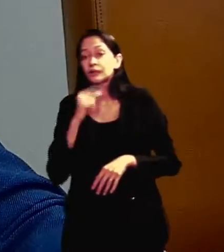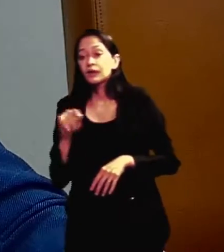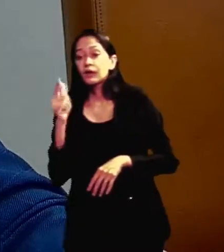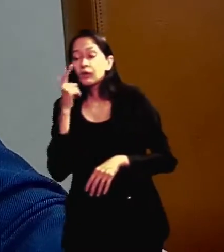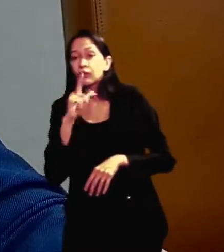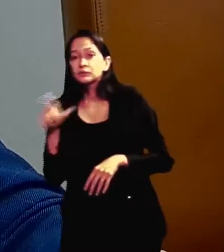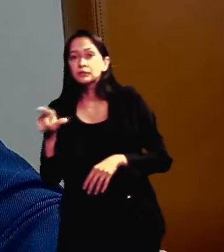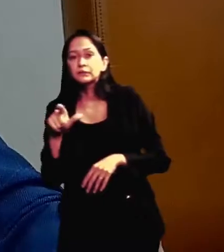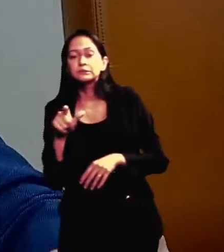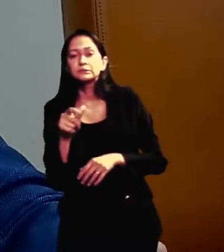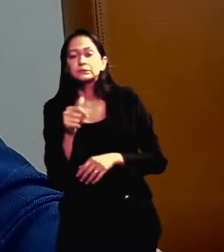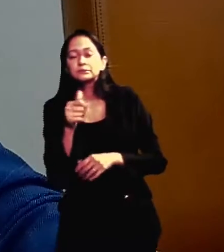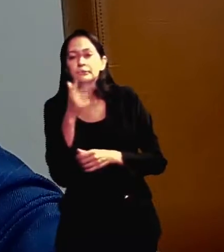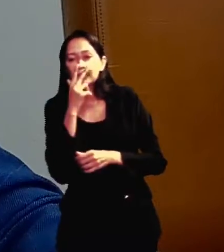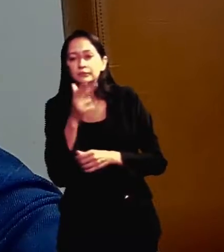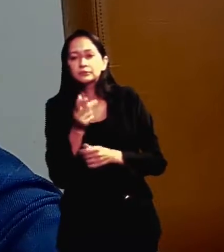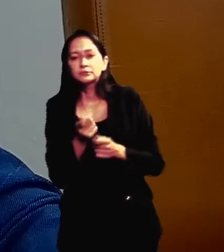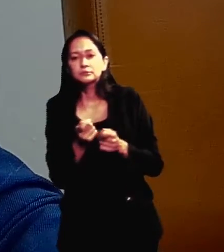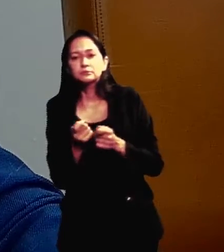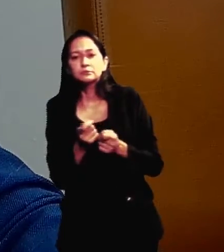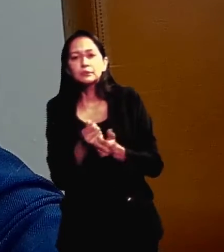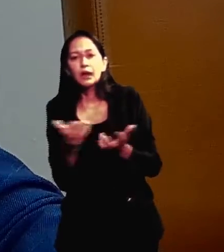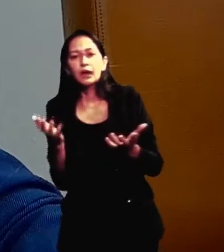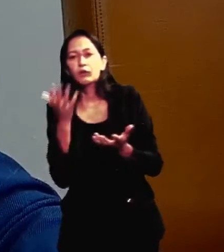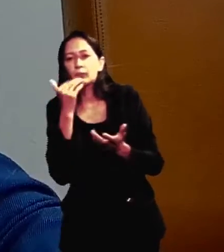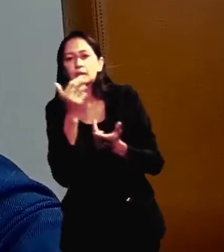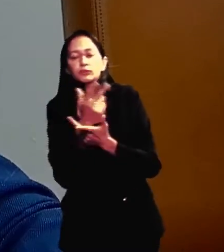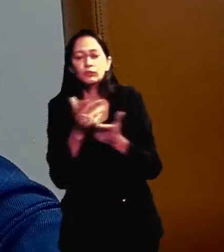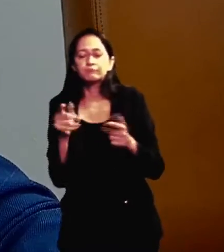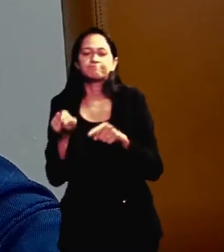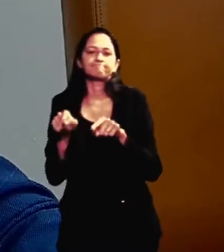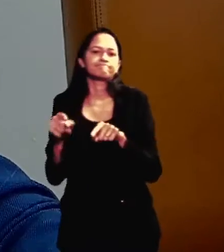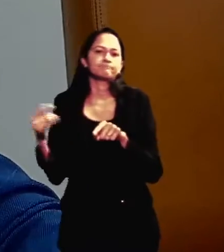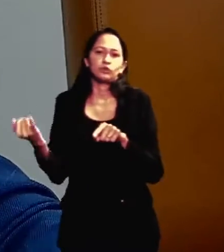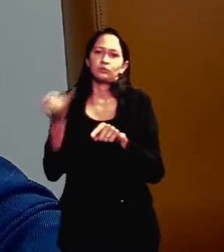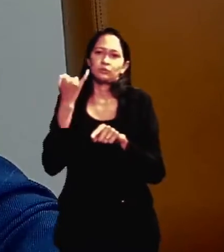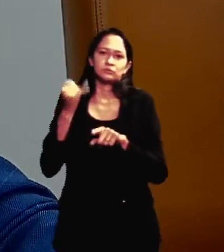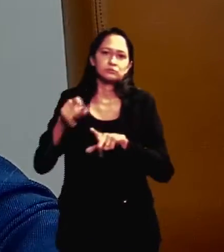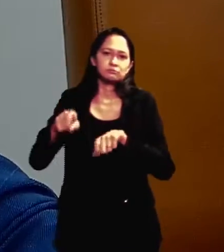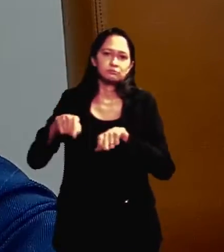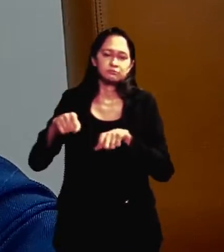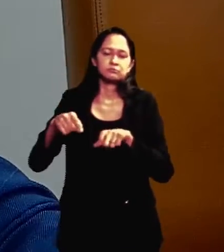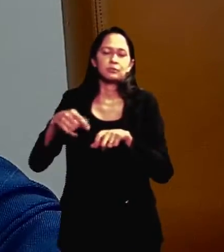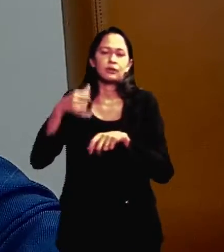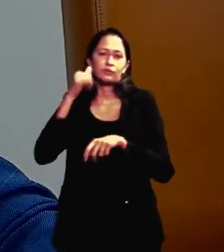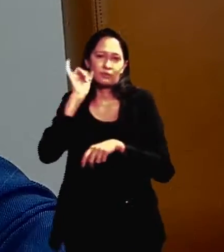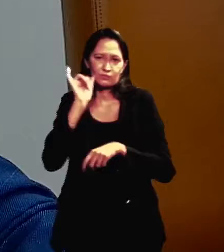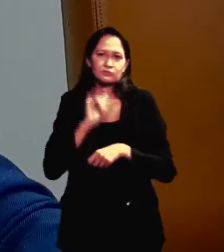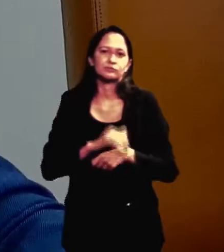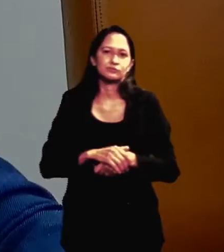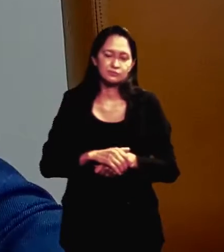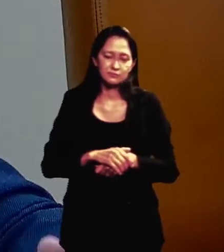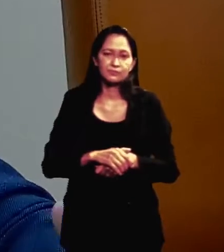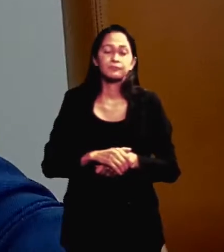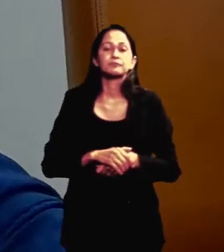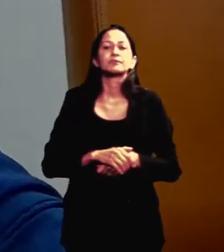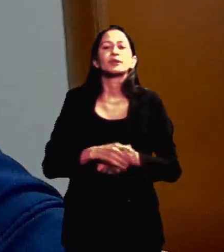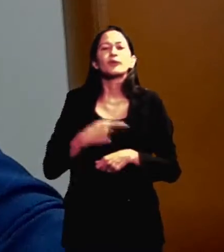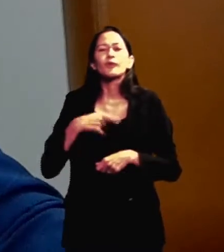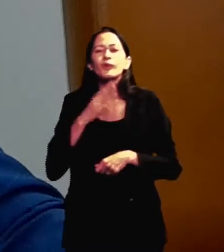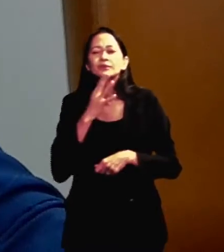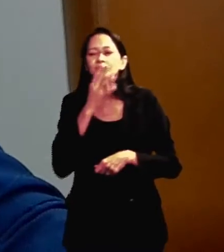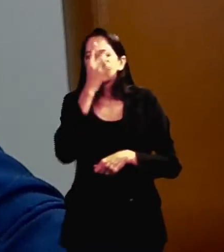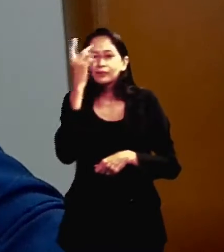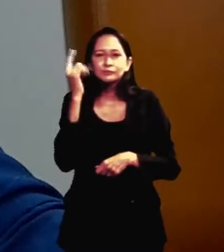agronegócio. Então, portanto, depois de ter conhecido uma pessoa simples que me